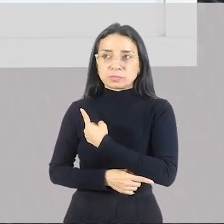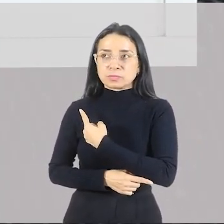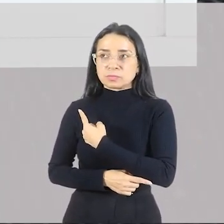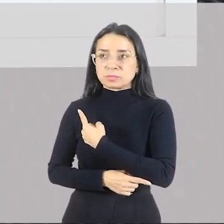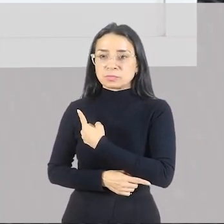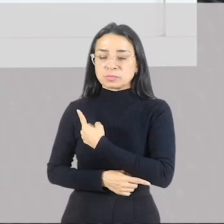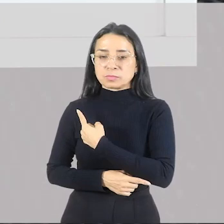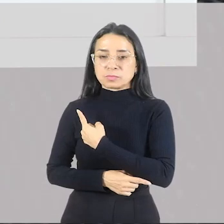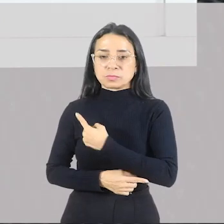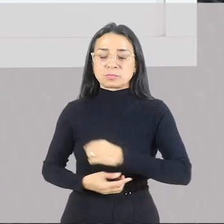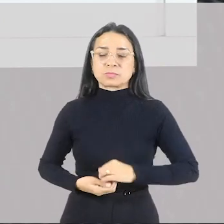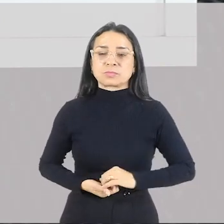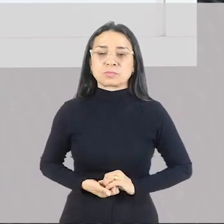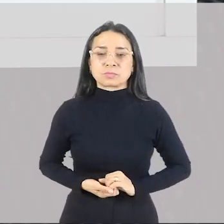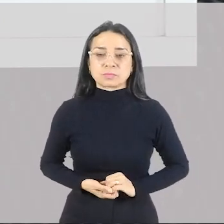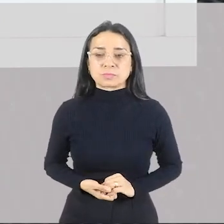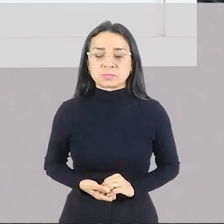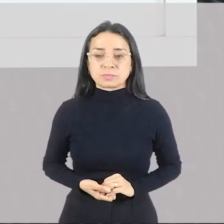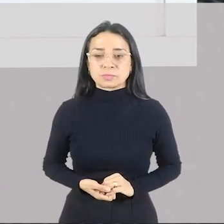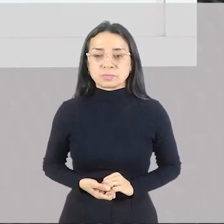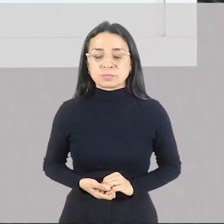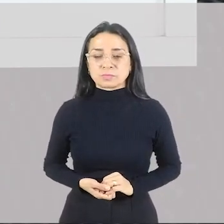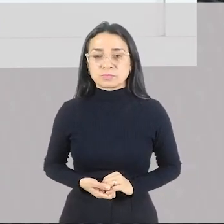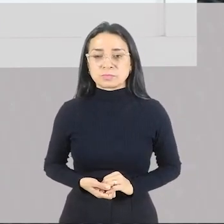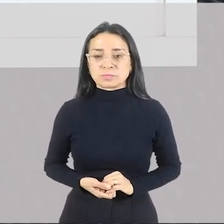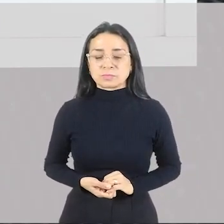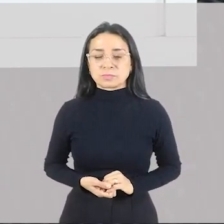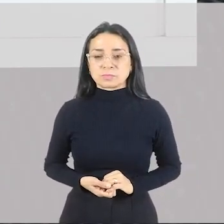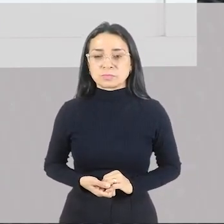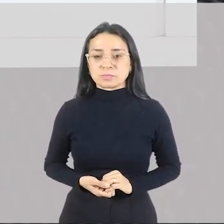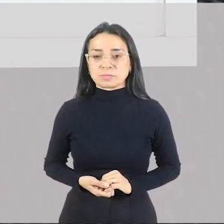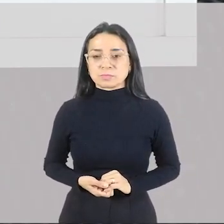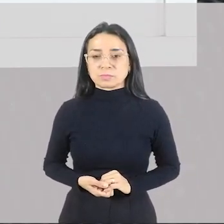dividido por P fatorial